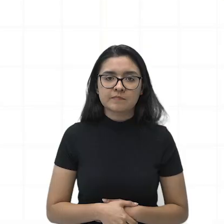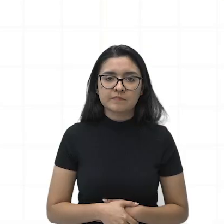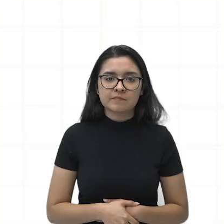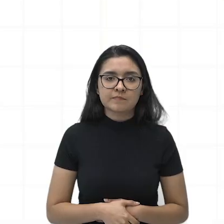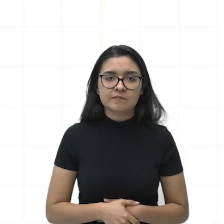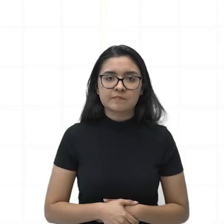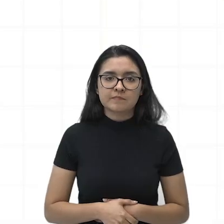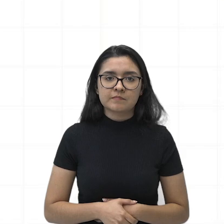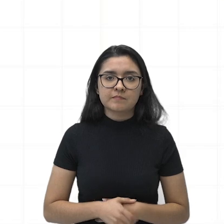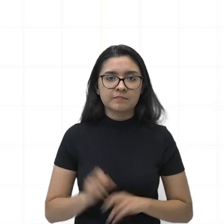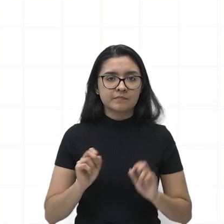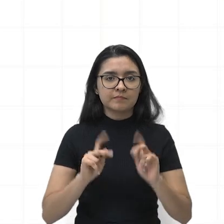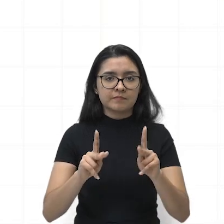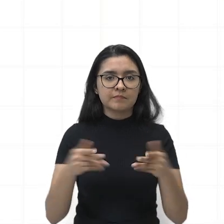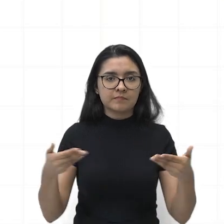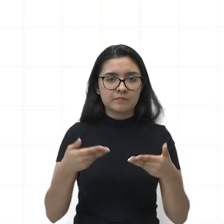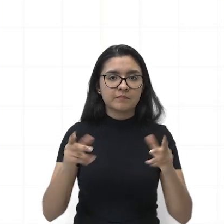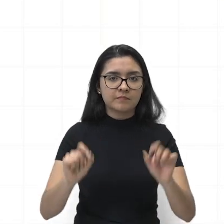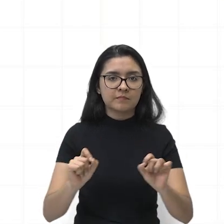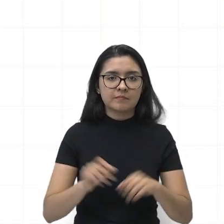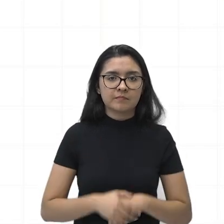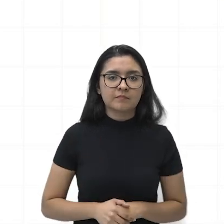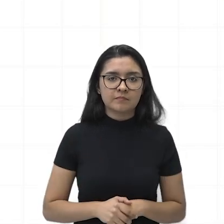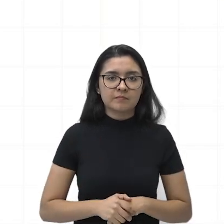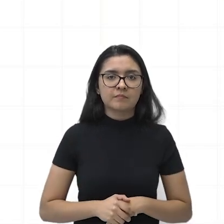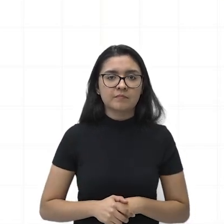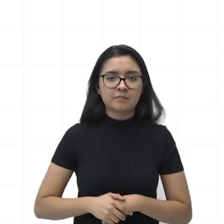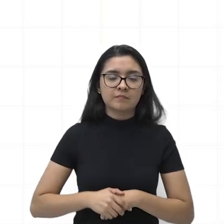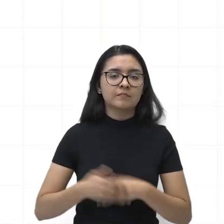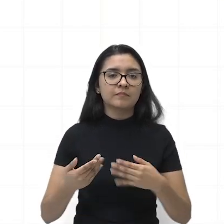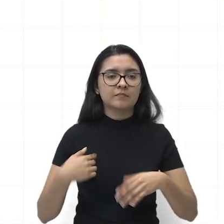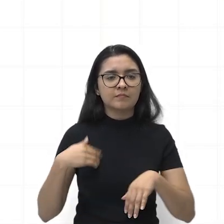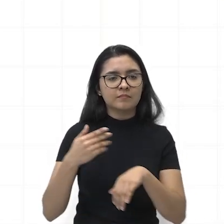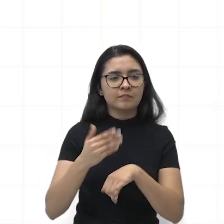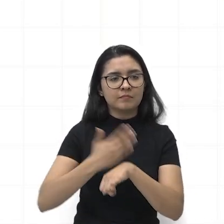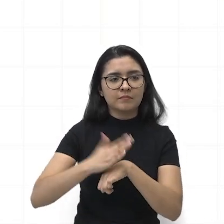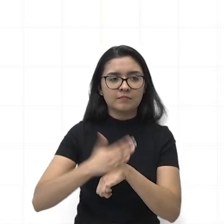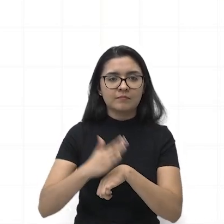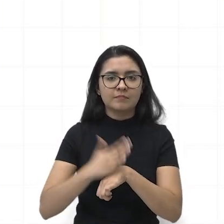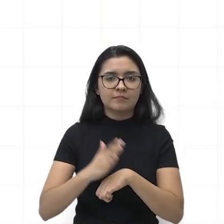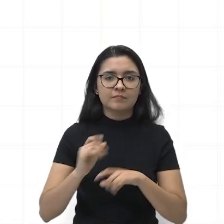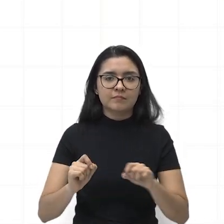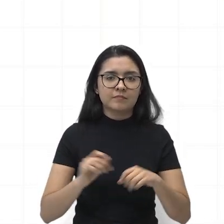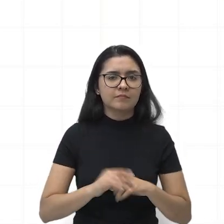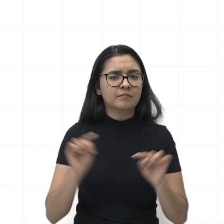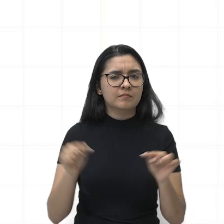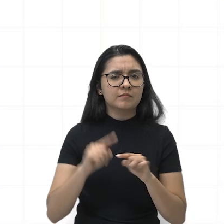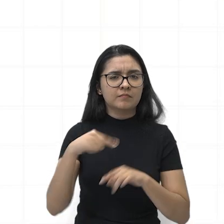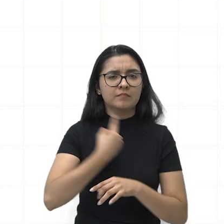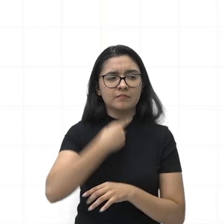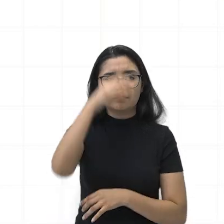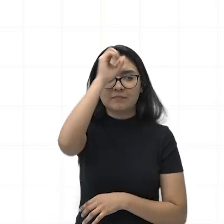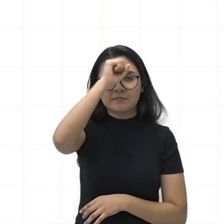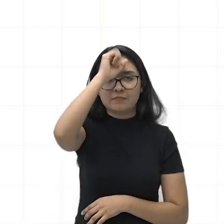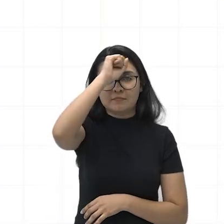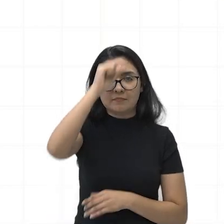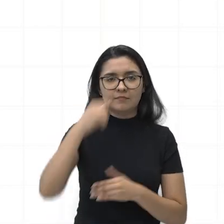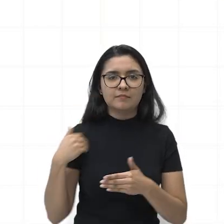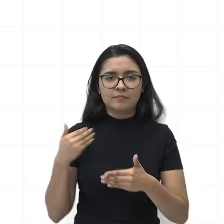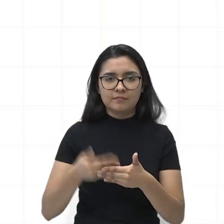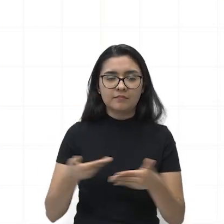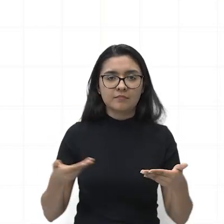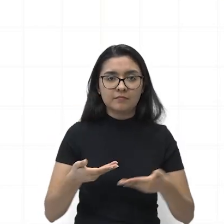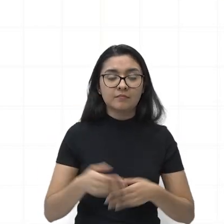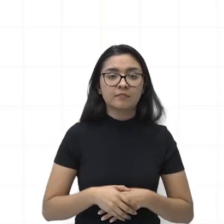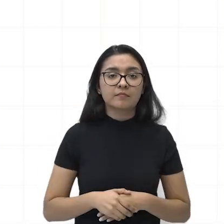Muito bem. Então vamos aqui para realizar aqui essas operações de divisão de acordo com o que a gente aprendeu até aqui, certo?